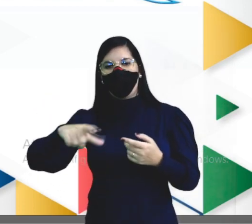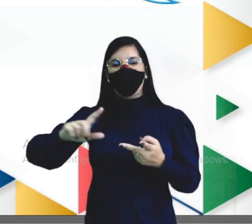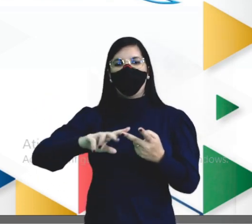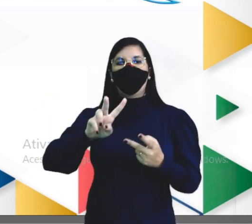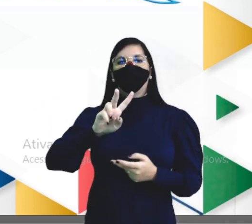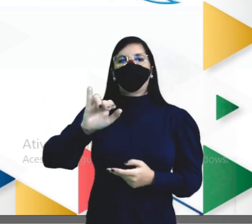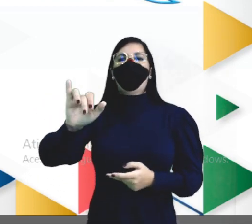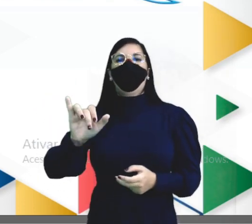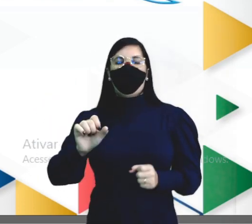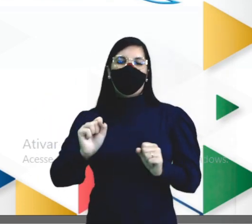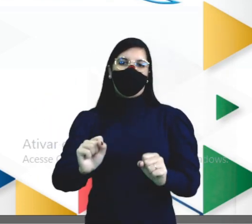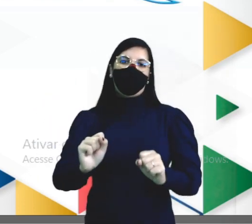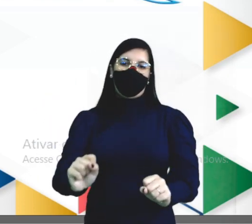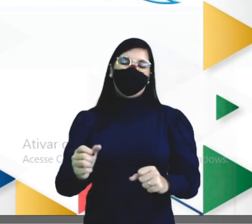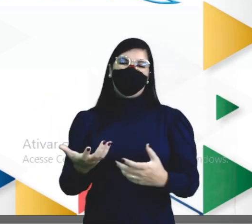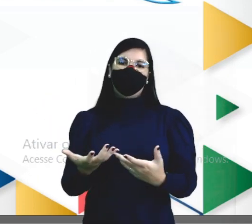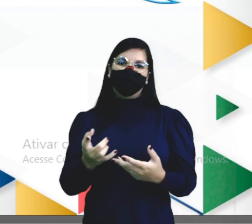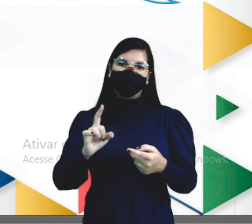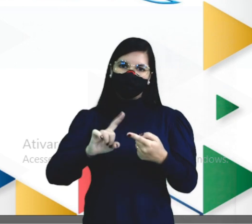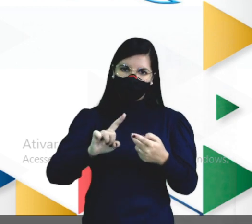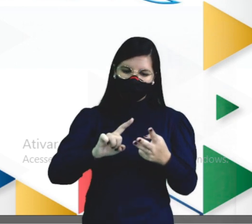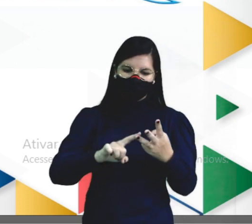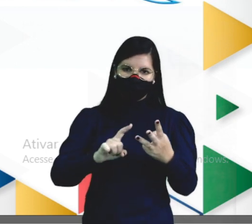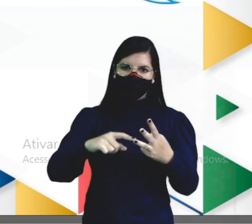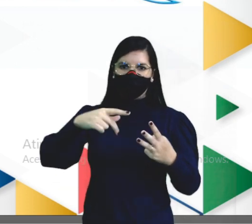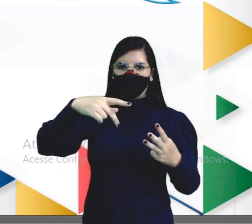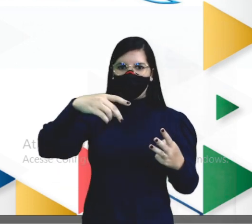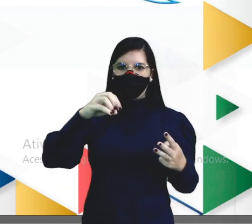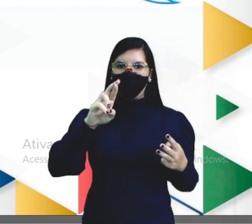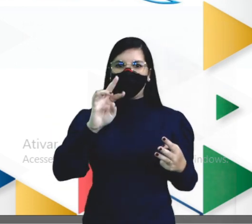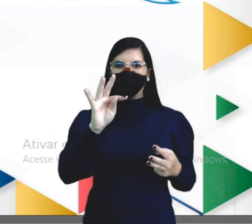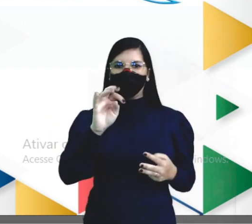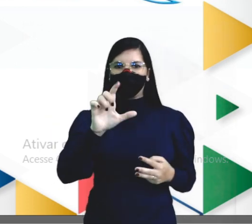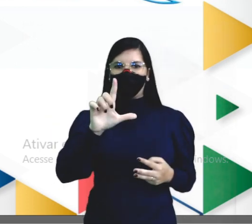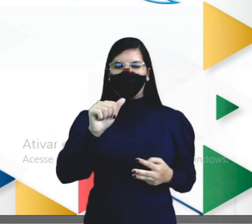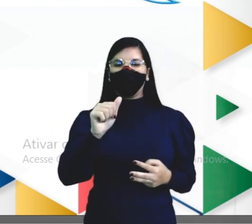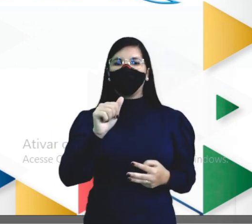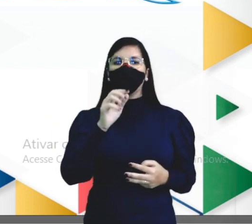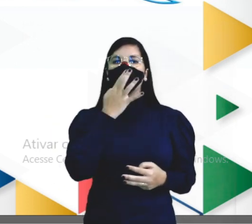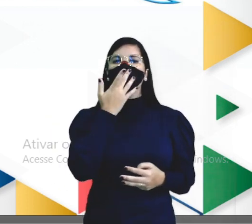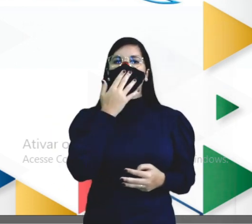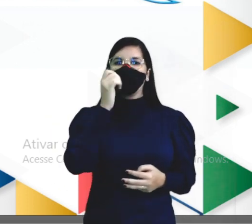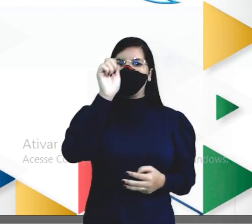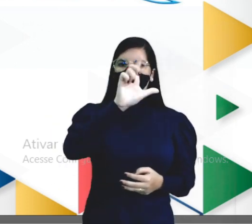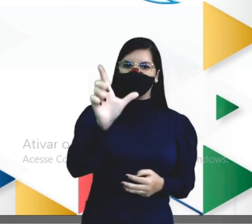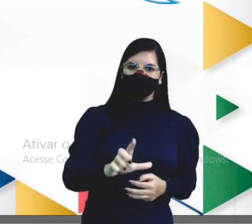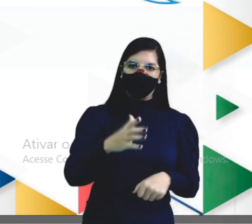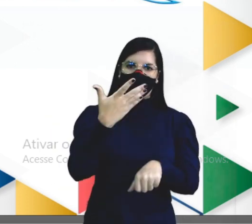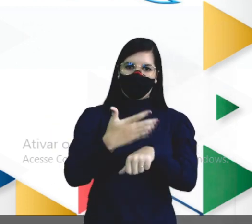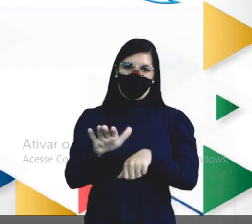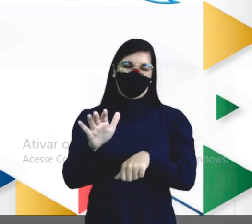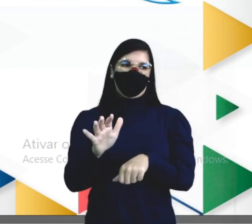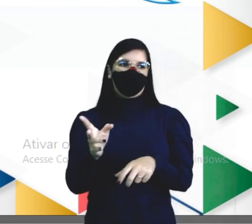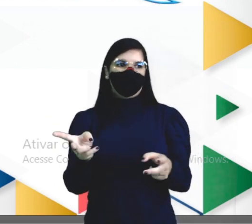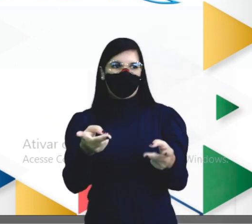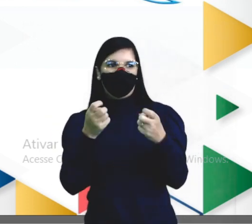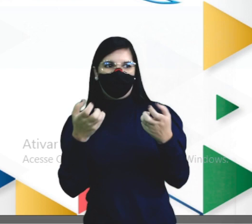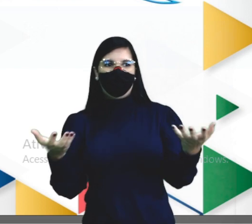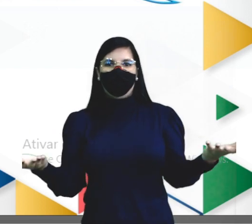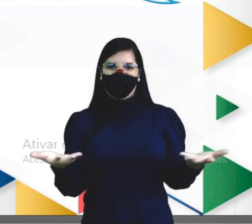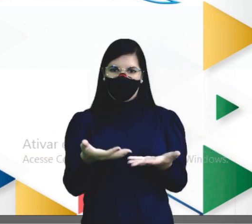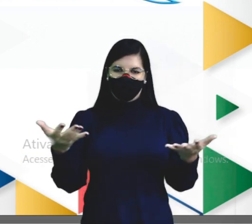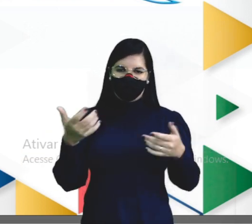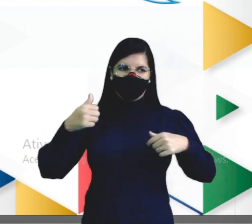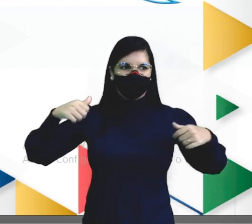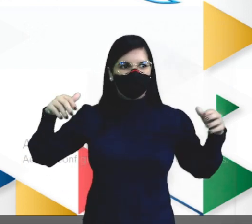em Portela, a qual deu as cores azul e branca, as cores da Portela. E aí na imagem a gente vê, né, um dos logos da